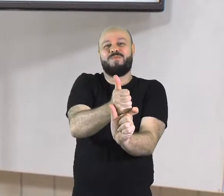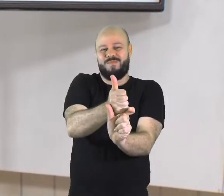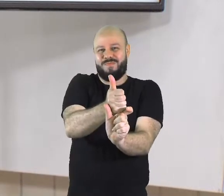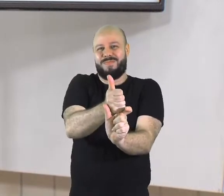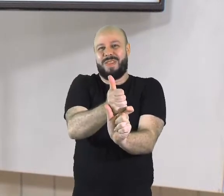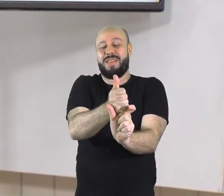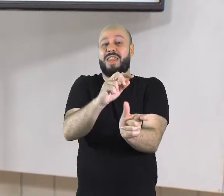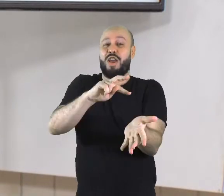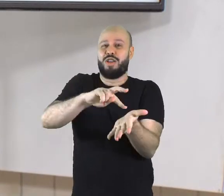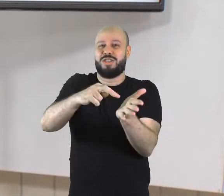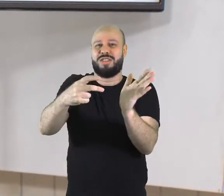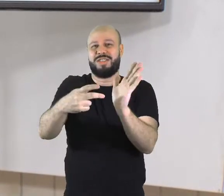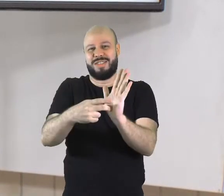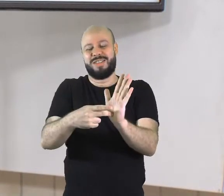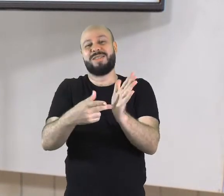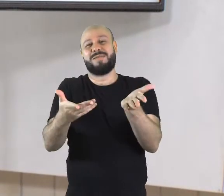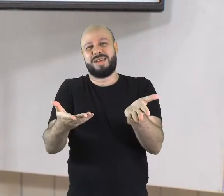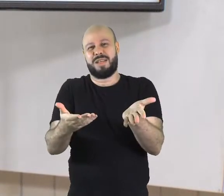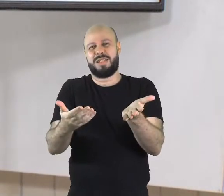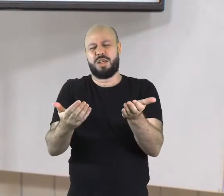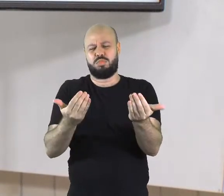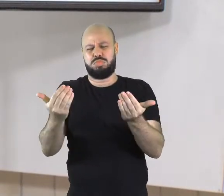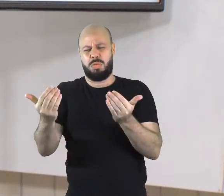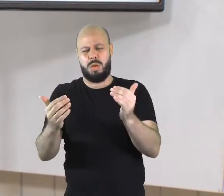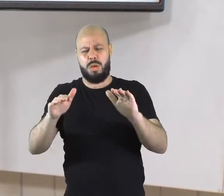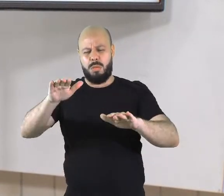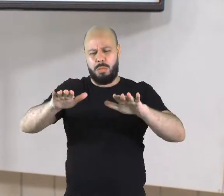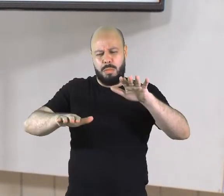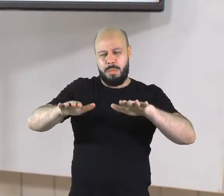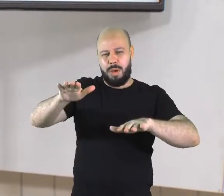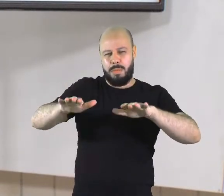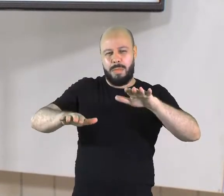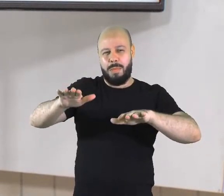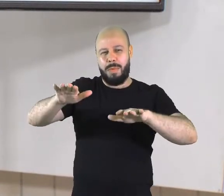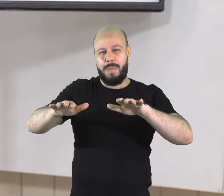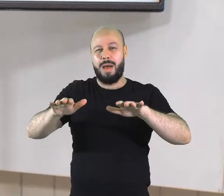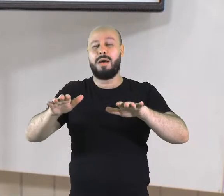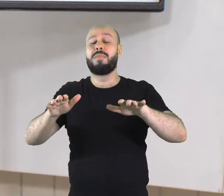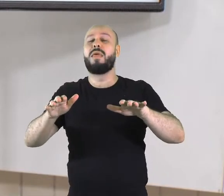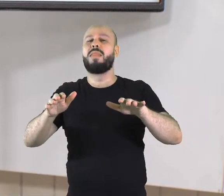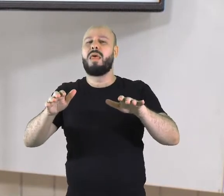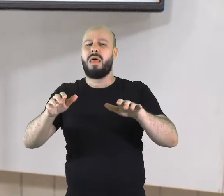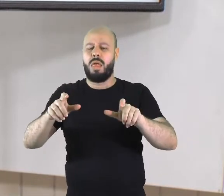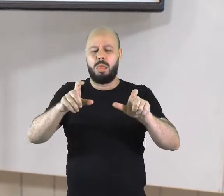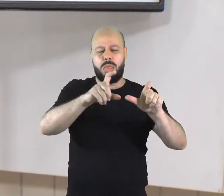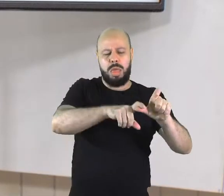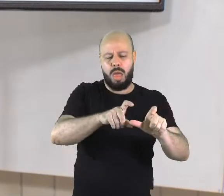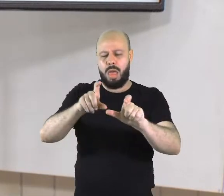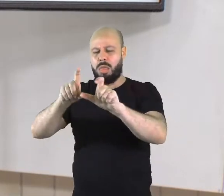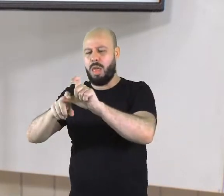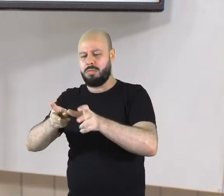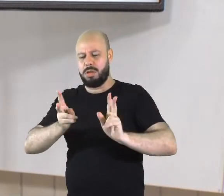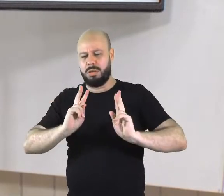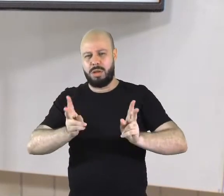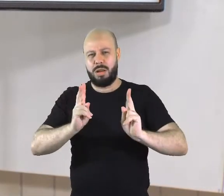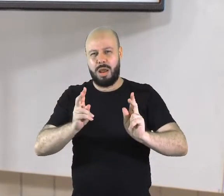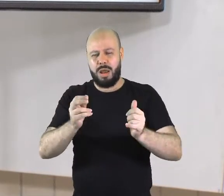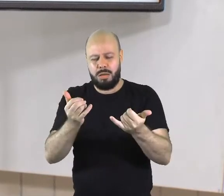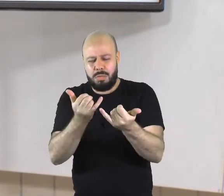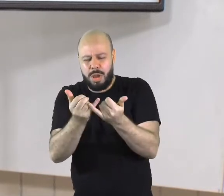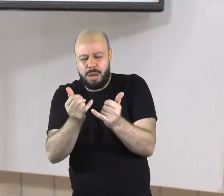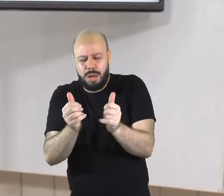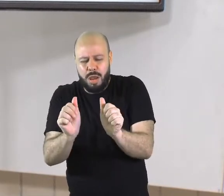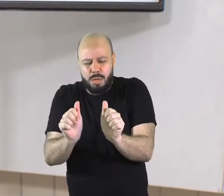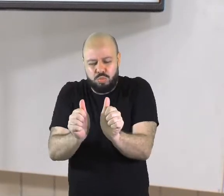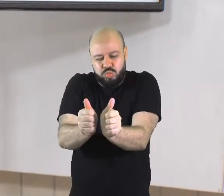um sentido de equivalência, um sentido de interdependência, de contiguidade, de proximidade.